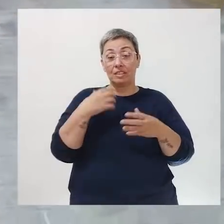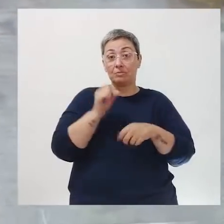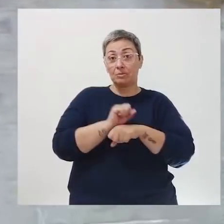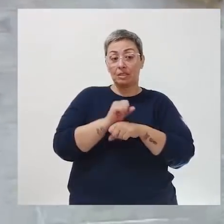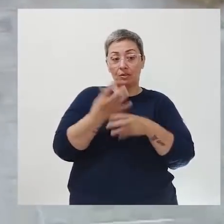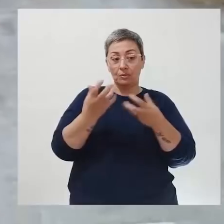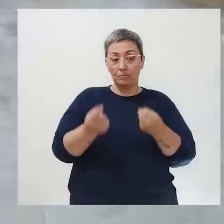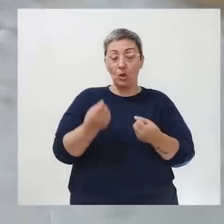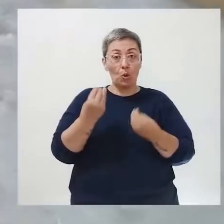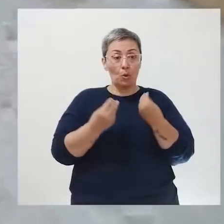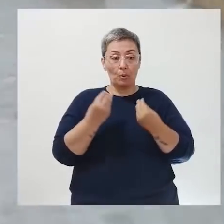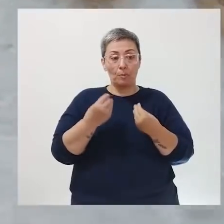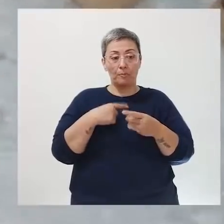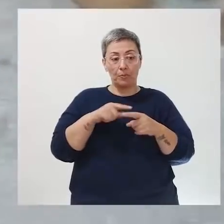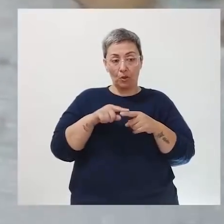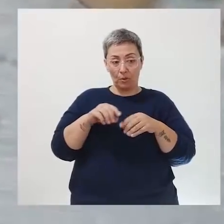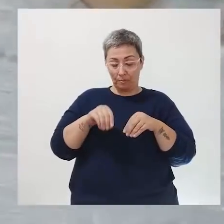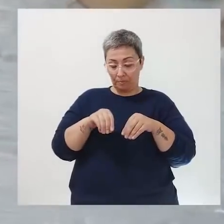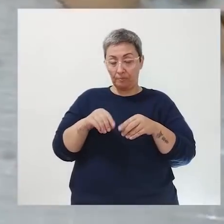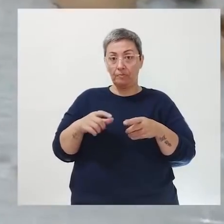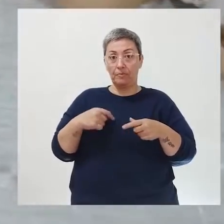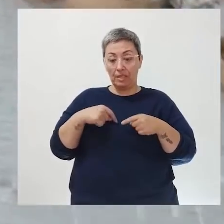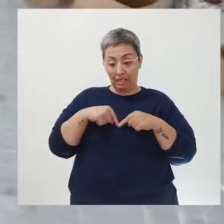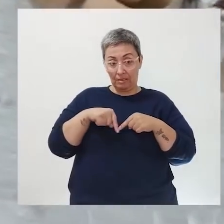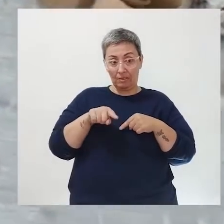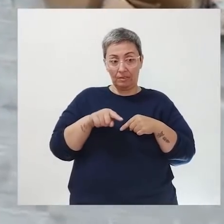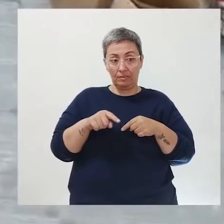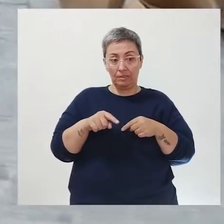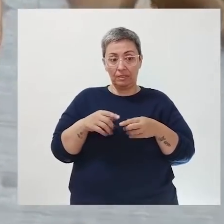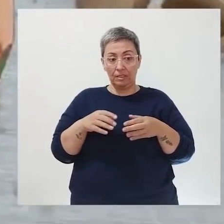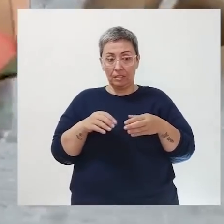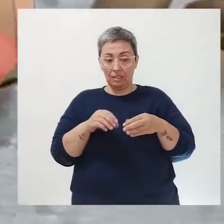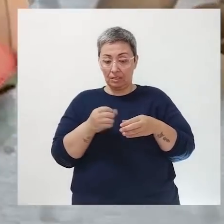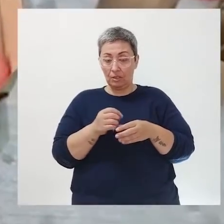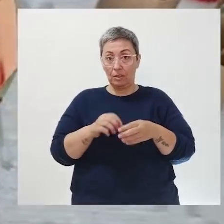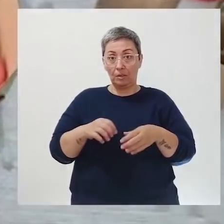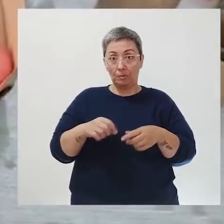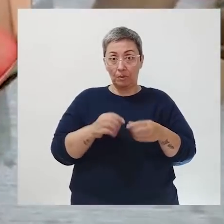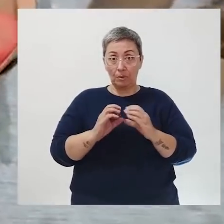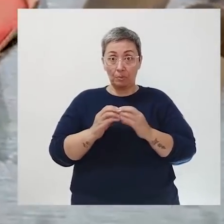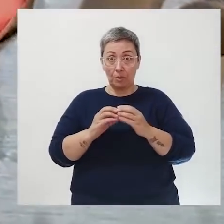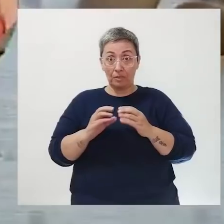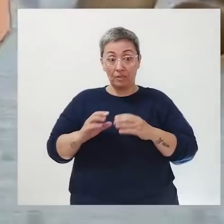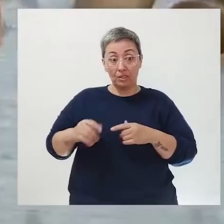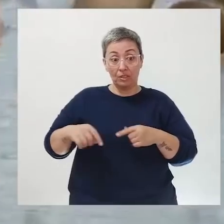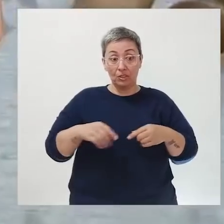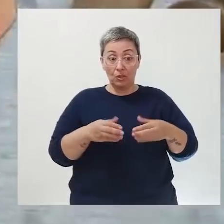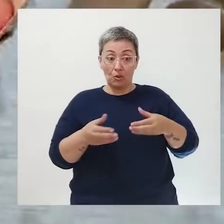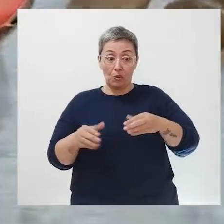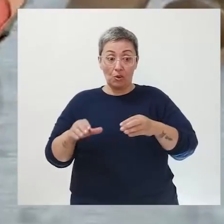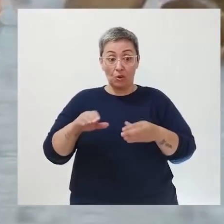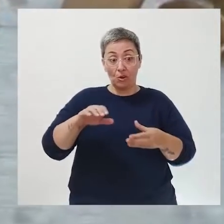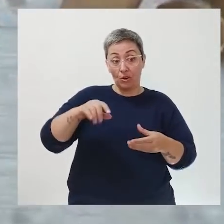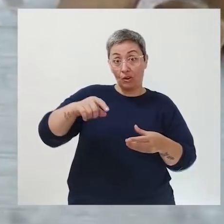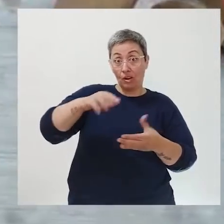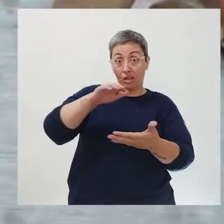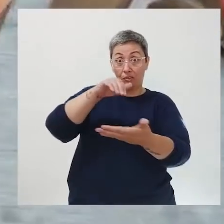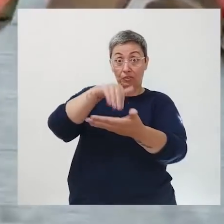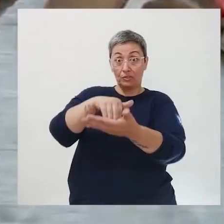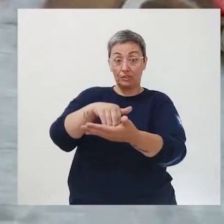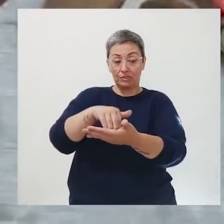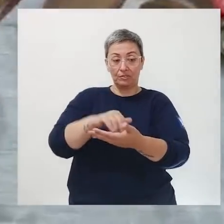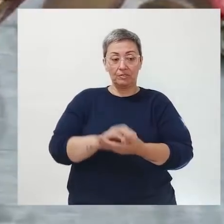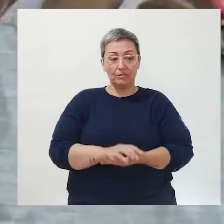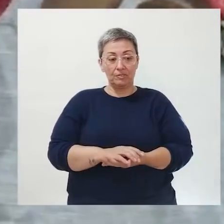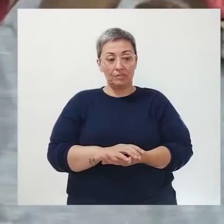Então, como que é o joguinho? Aqui é a saída, você vai pôr a bolinha e você vai tentar chegar lá,